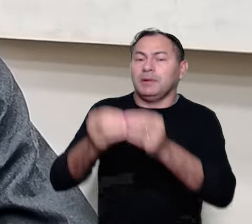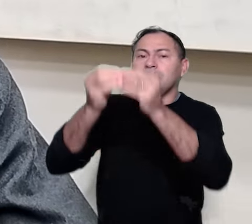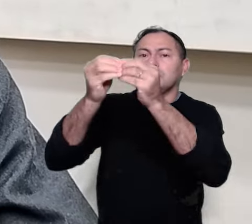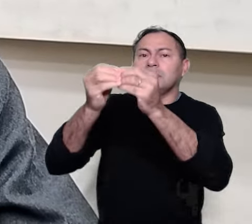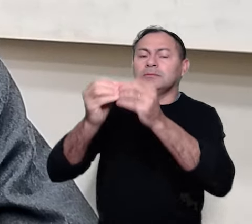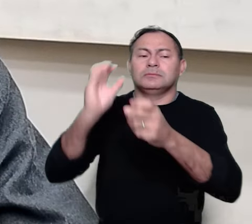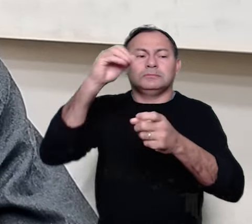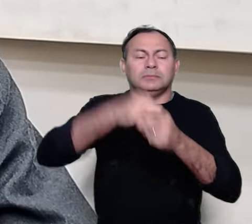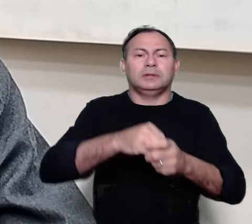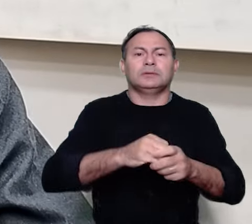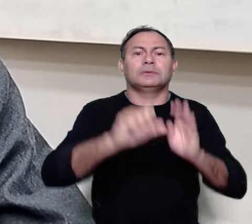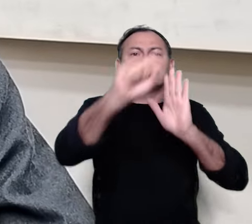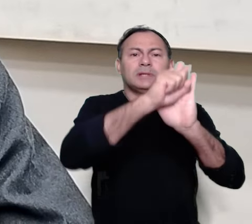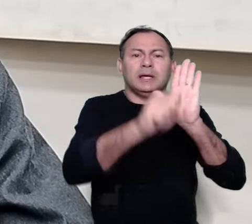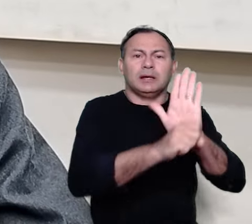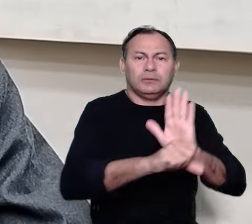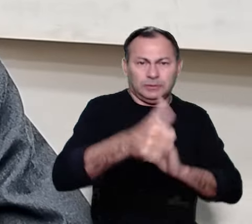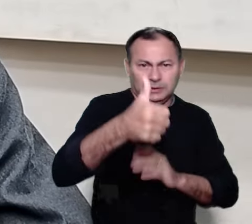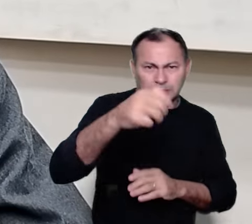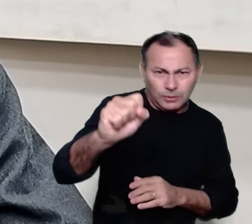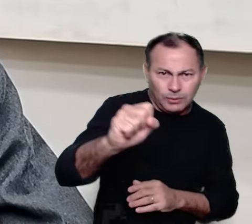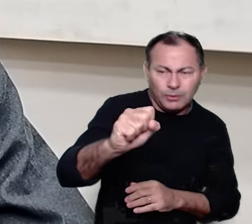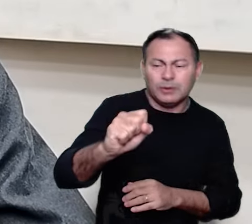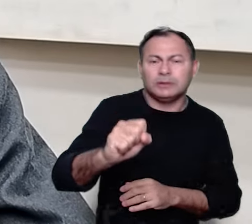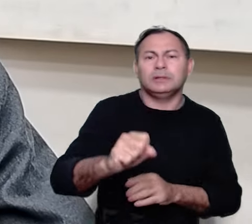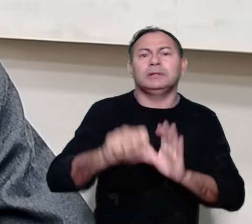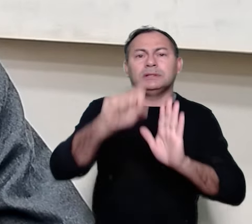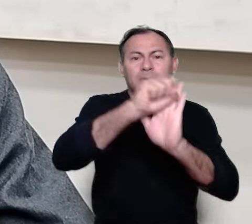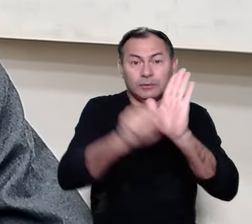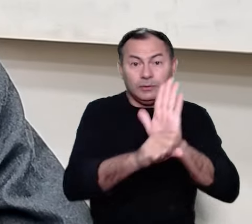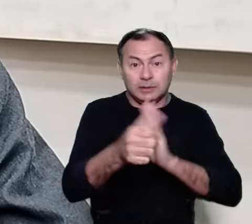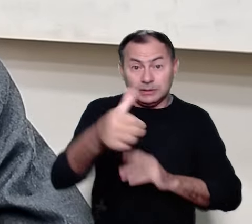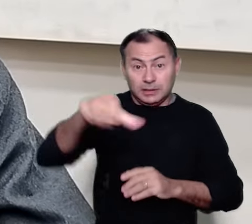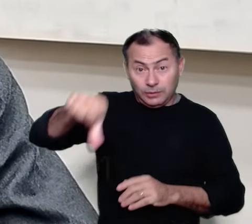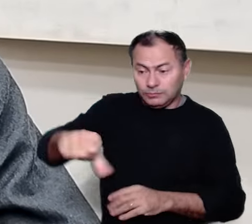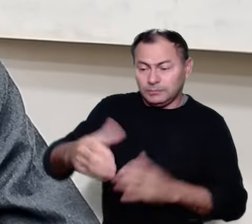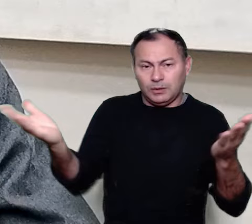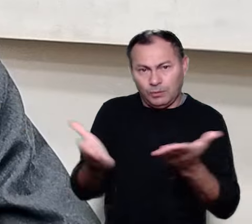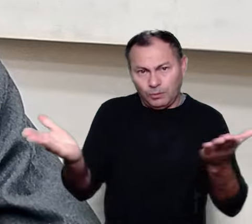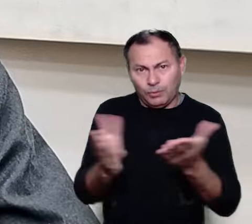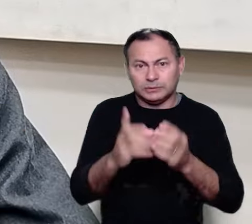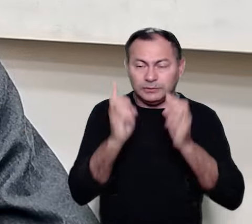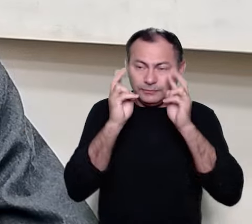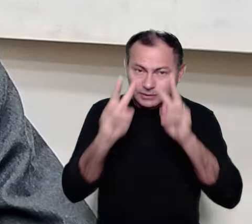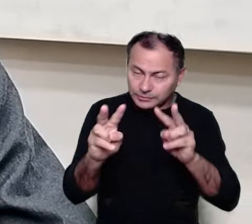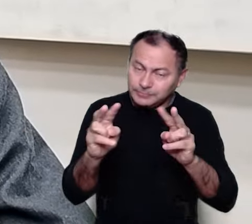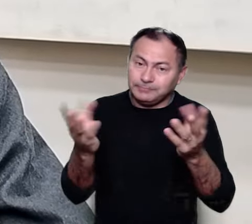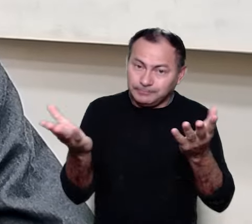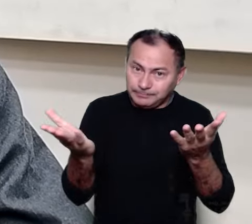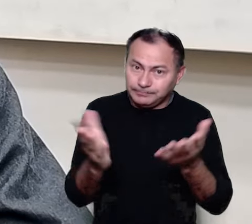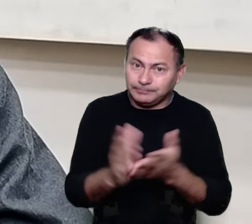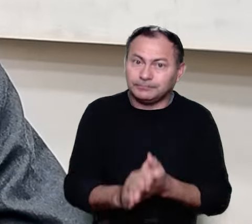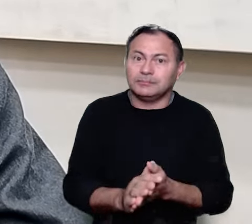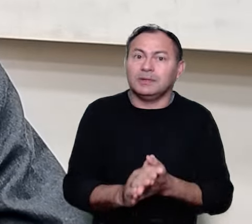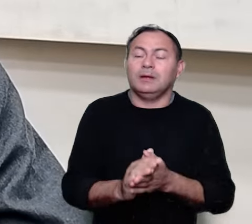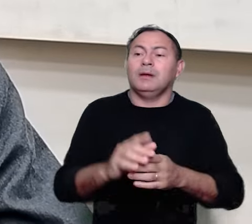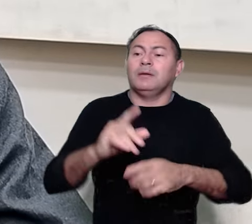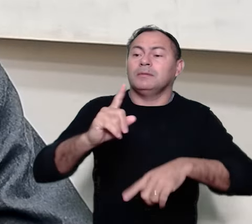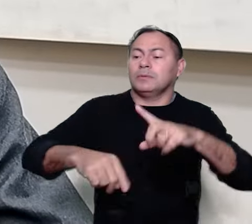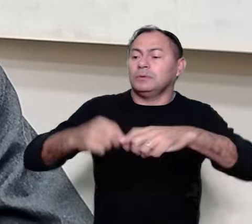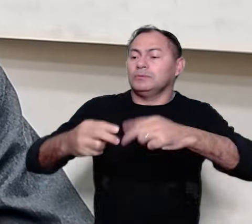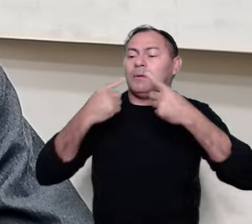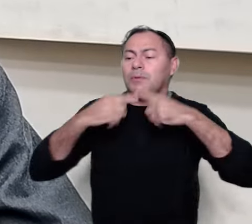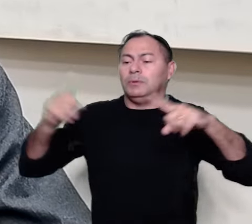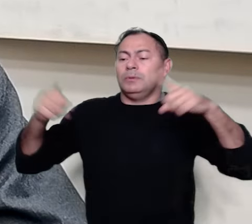missas compostas nos séculos XVIII e XIX, e que hoje são consideradas peças de